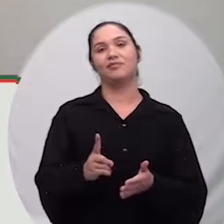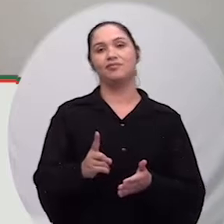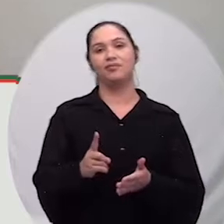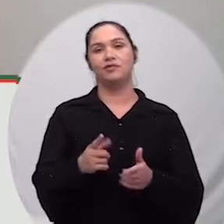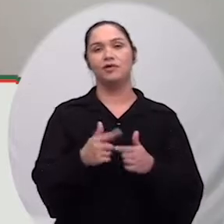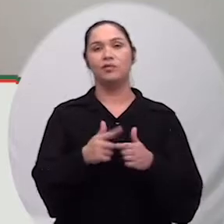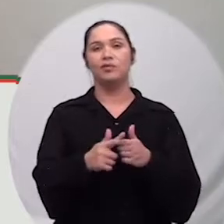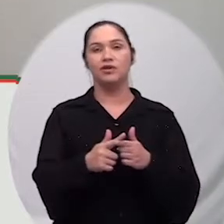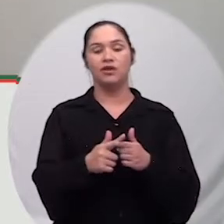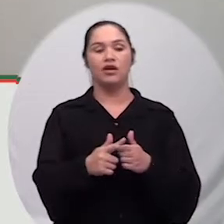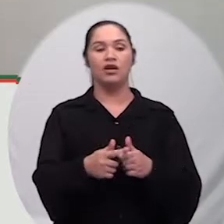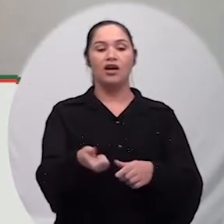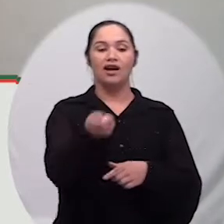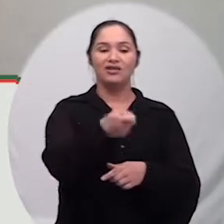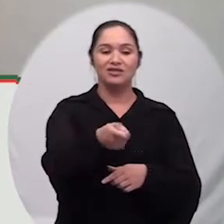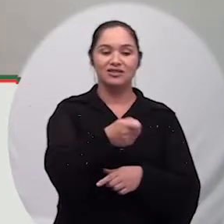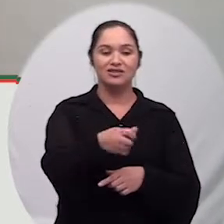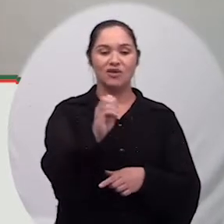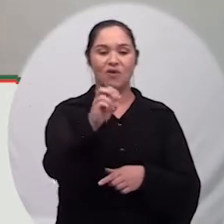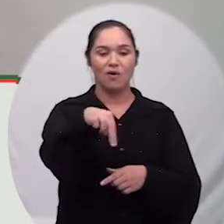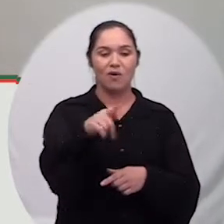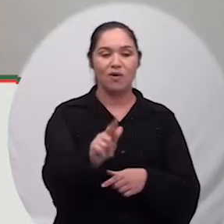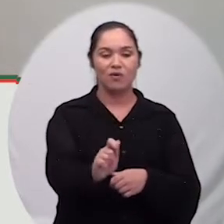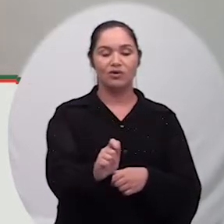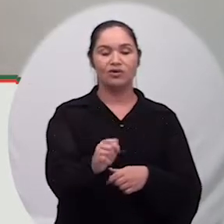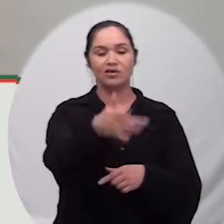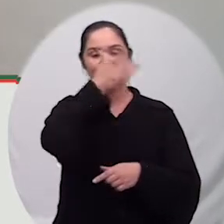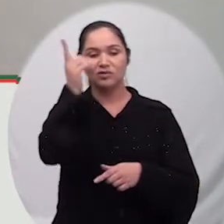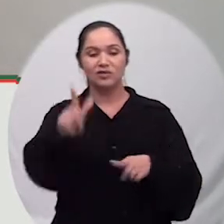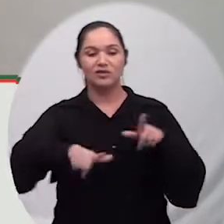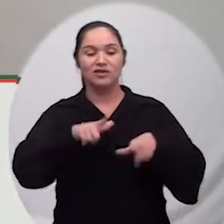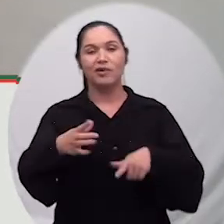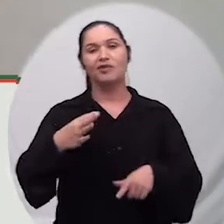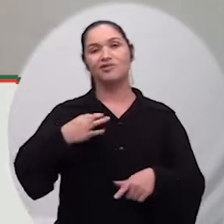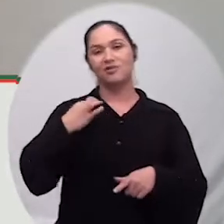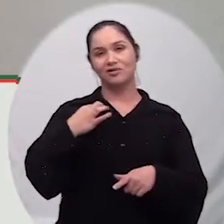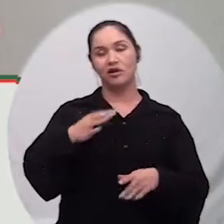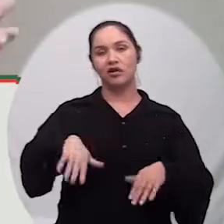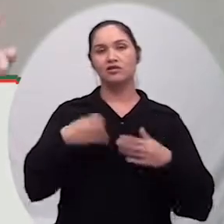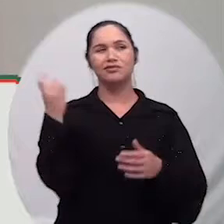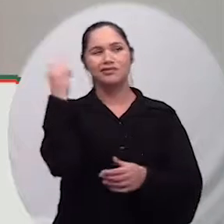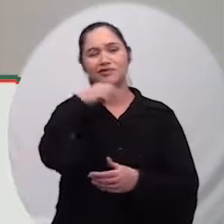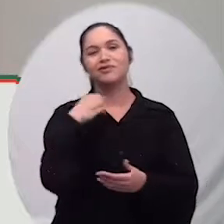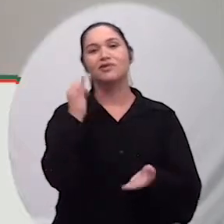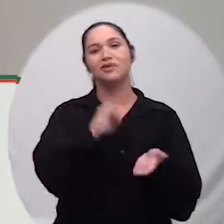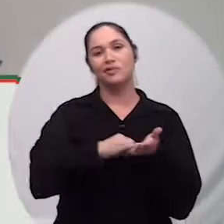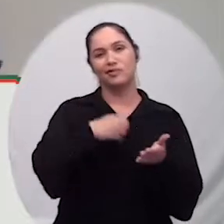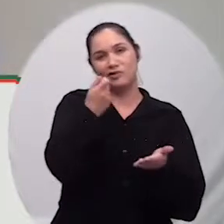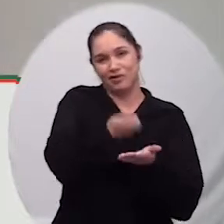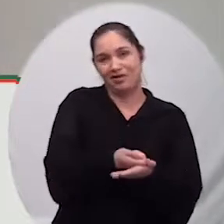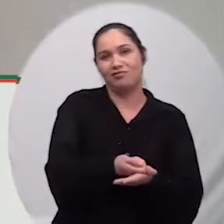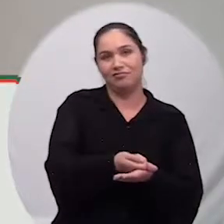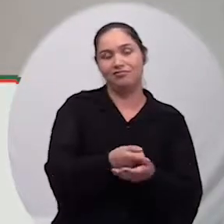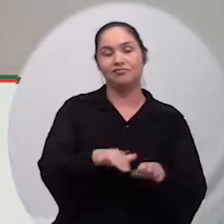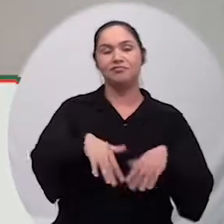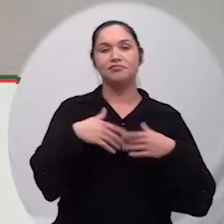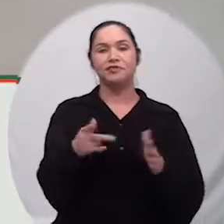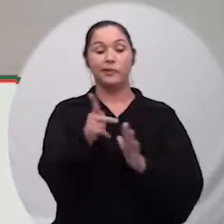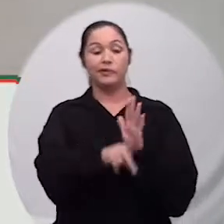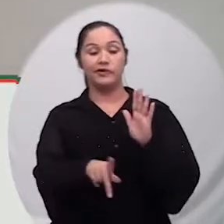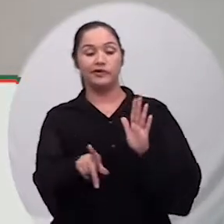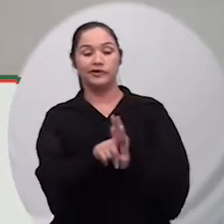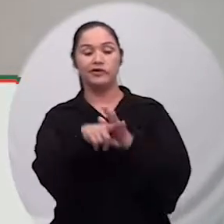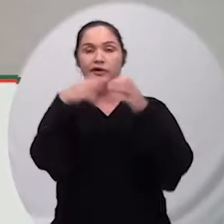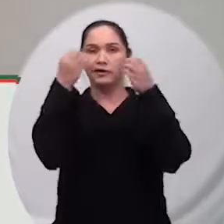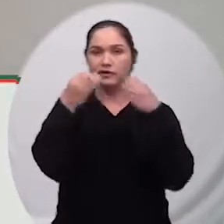que pagar por isso. Então, fica bem difícil. Então, nós entendemos, nosso projeto tem lá uma justificativa,